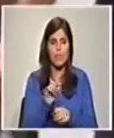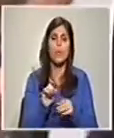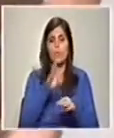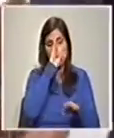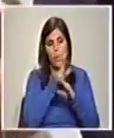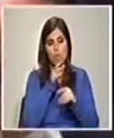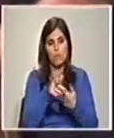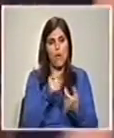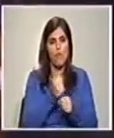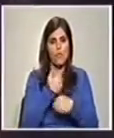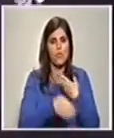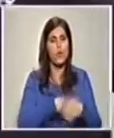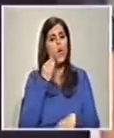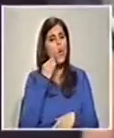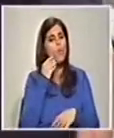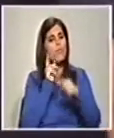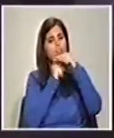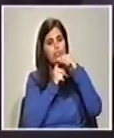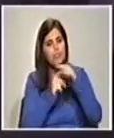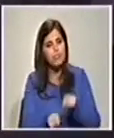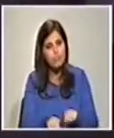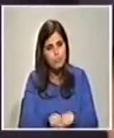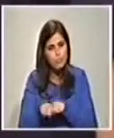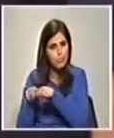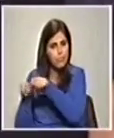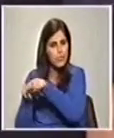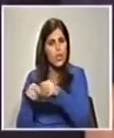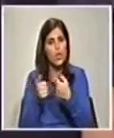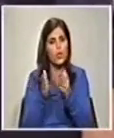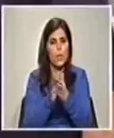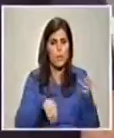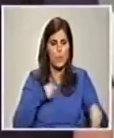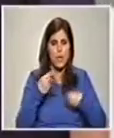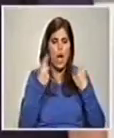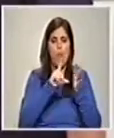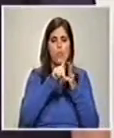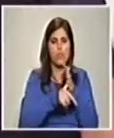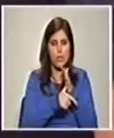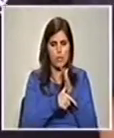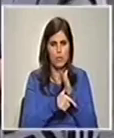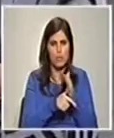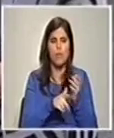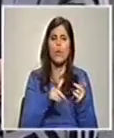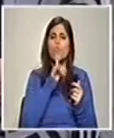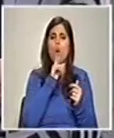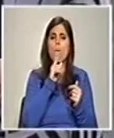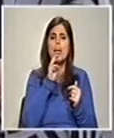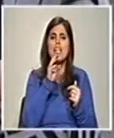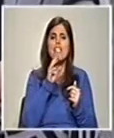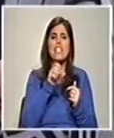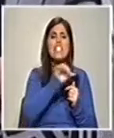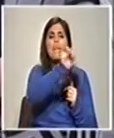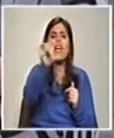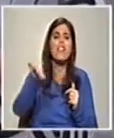funcionar quase como um somatório de toda esta preocupação, há ainda um projeto que é o Projeto Semente, que é um projeto de voluntariado